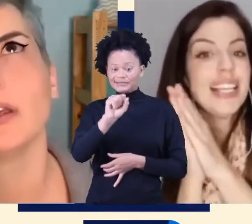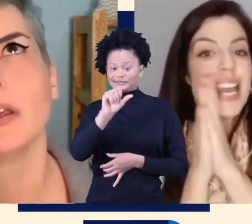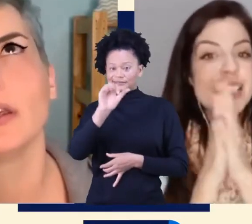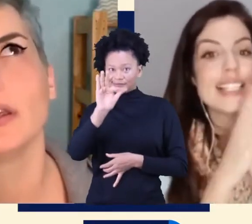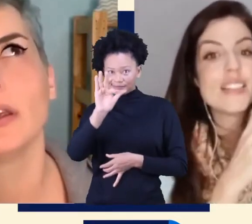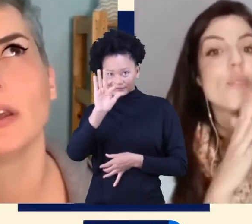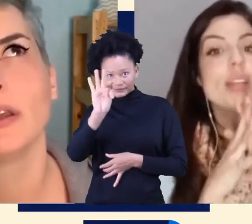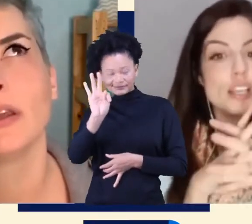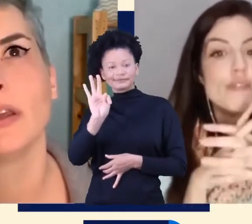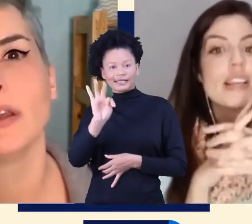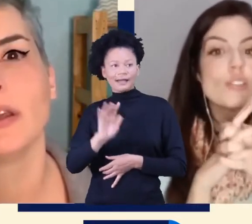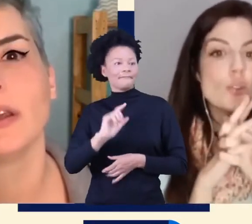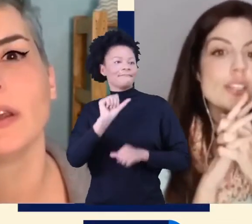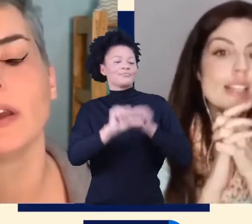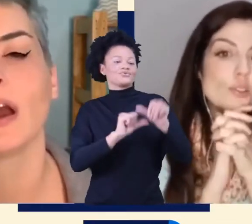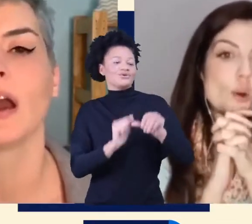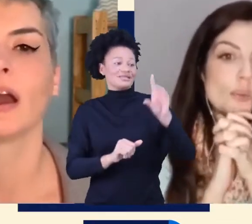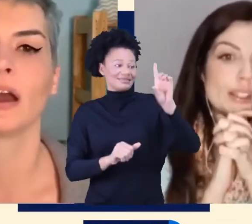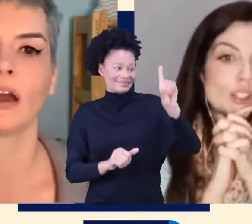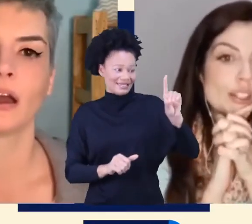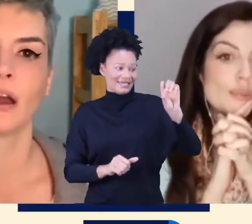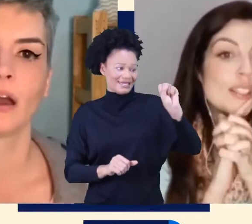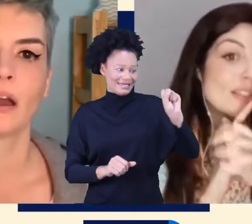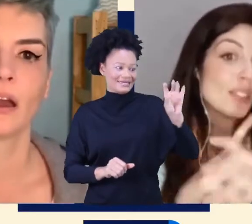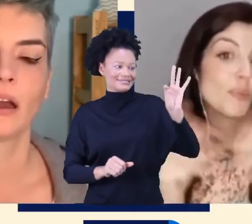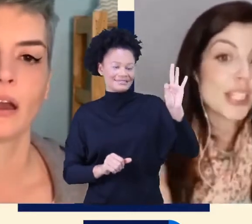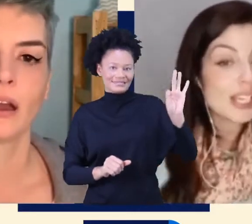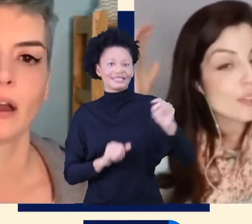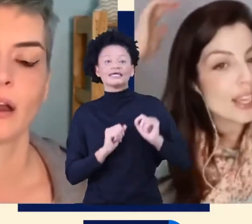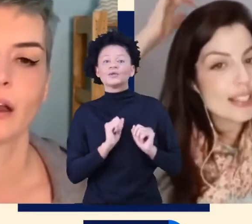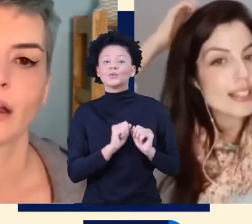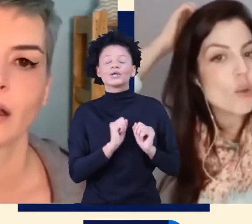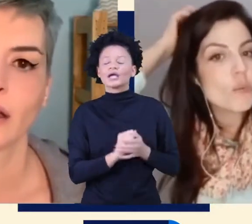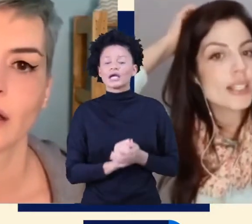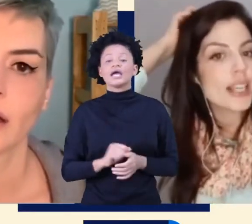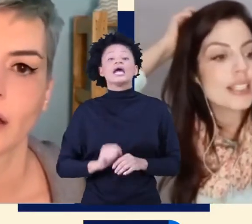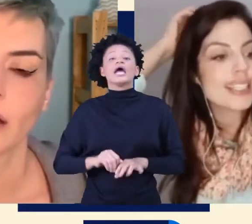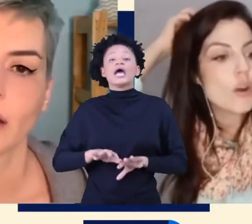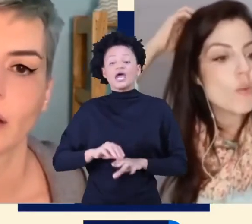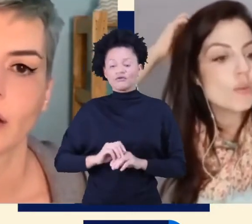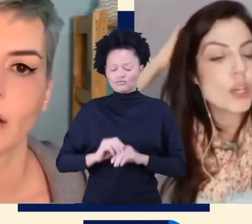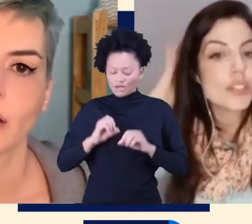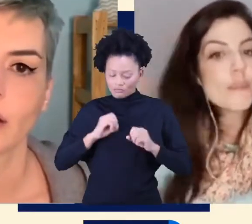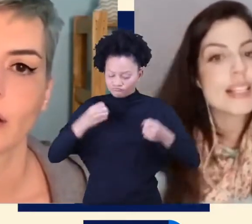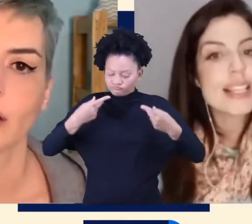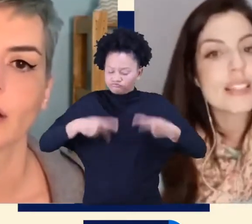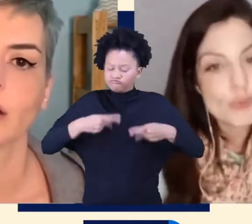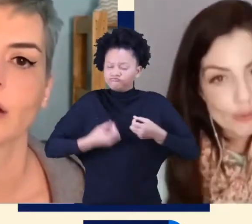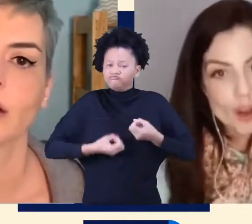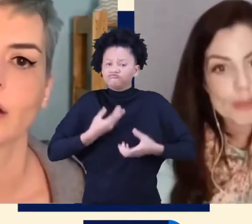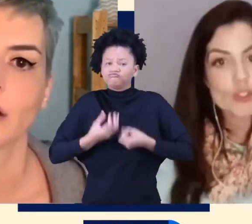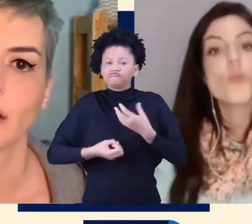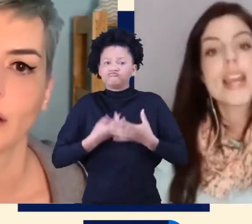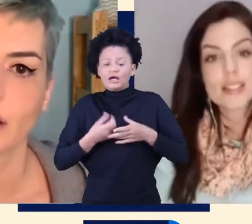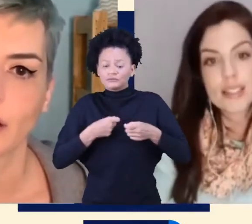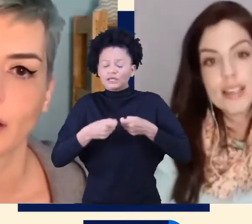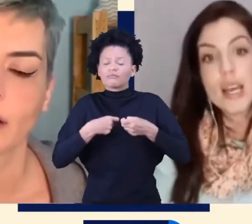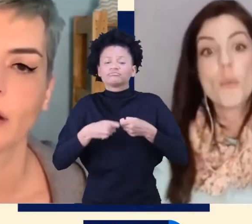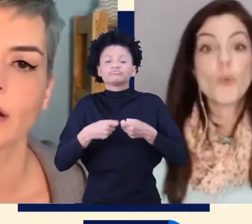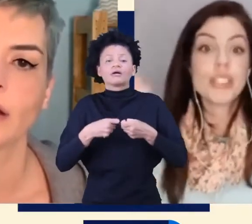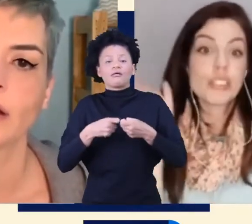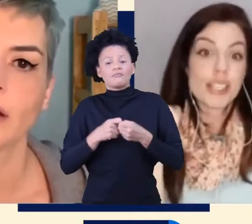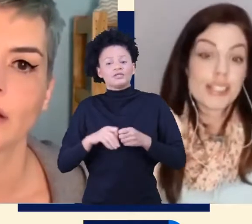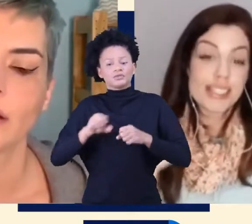Agora é IST, são infecções sexualmente transmissíveis, porque às vezes algumas delas não se apresentam em forma de